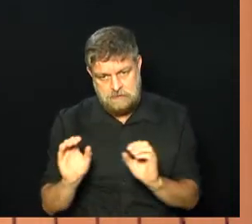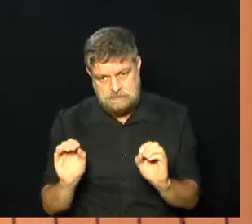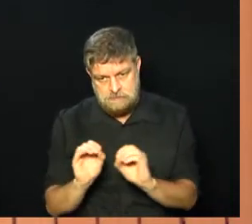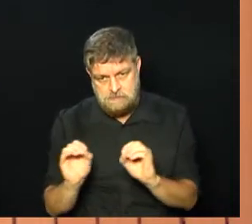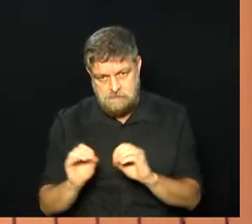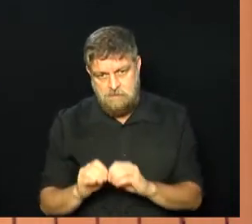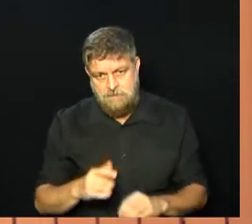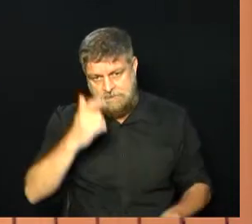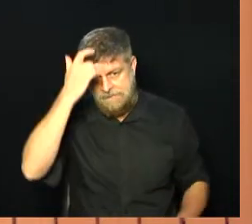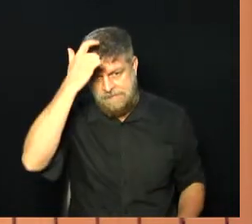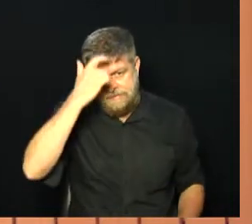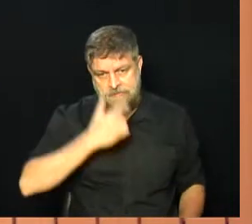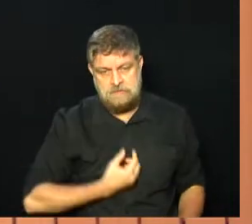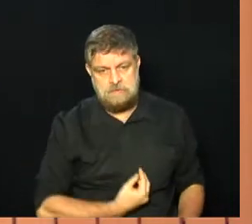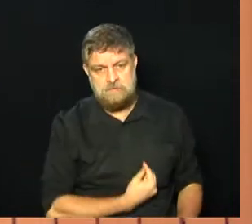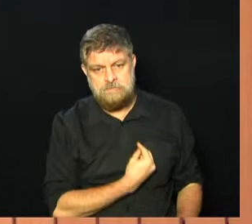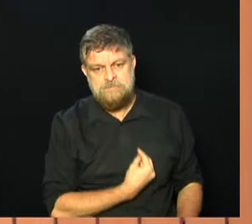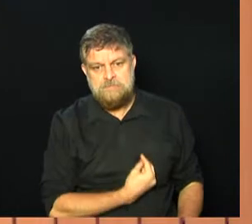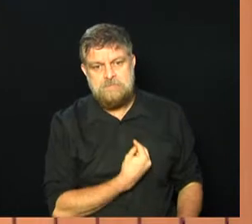ainda,